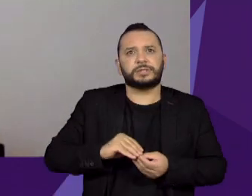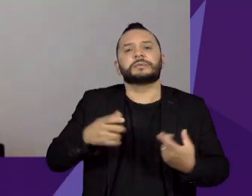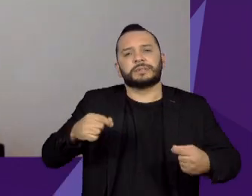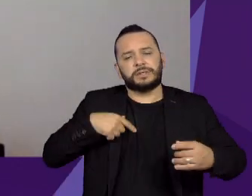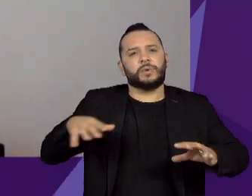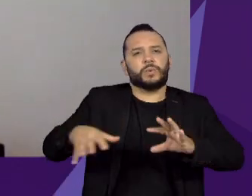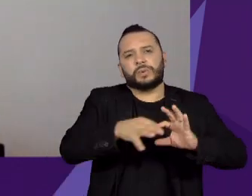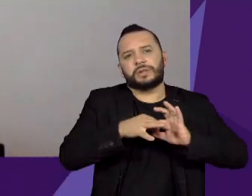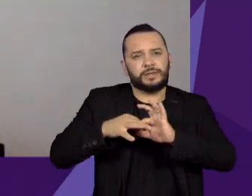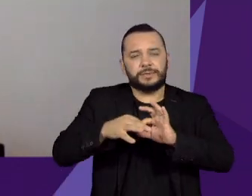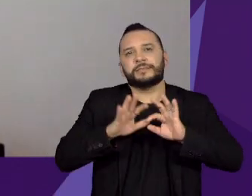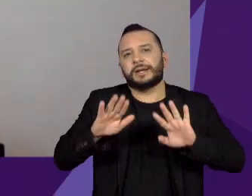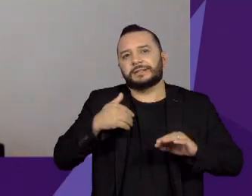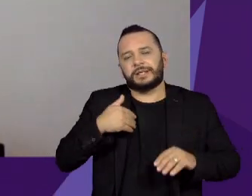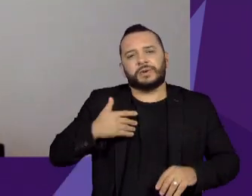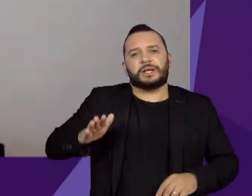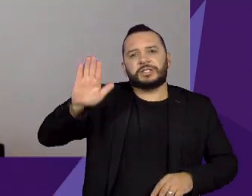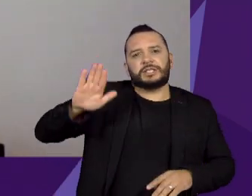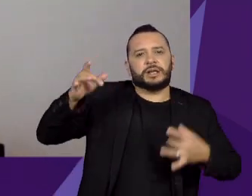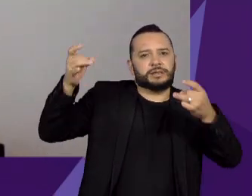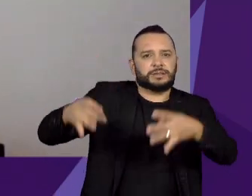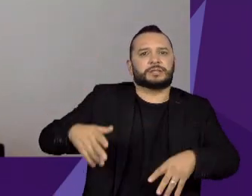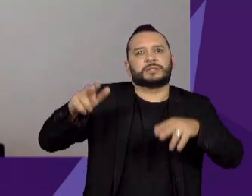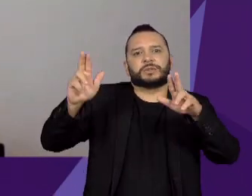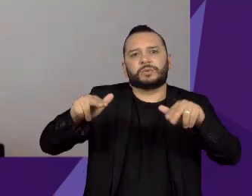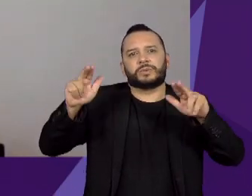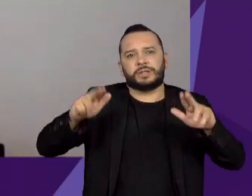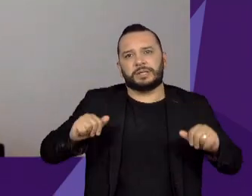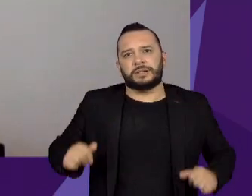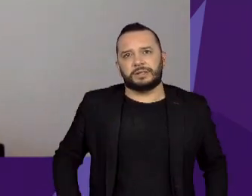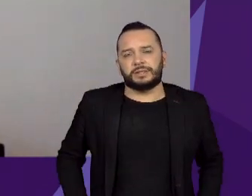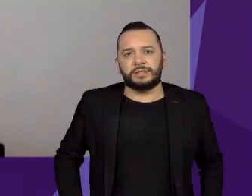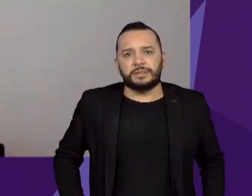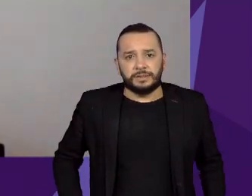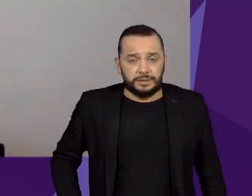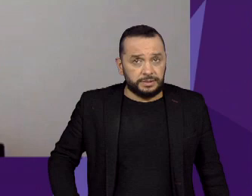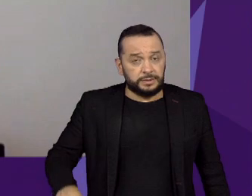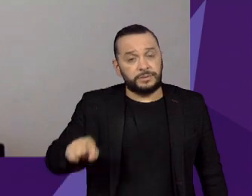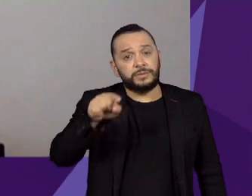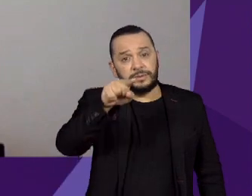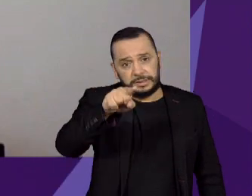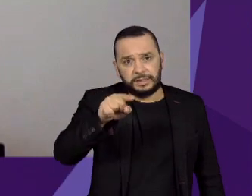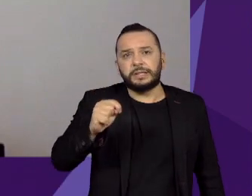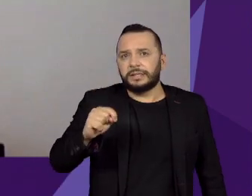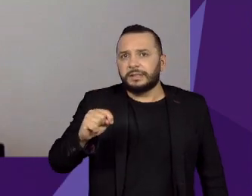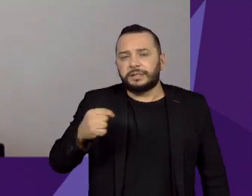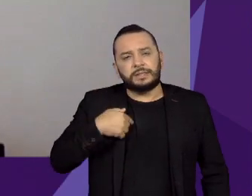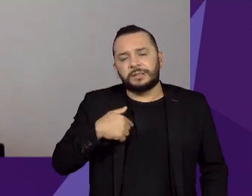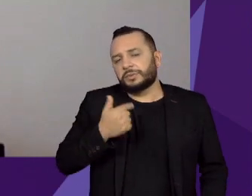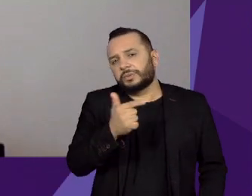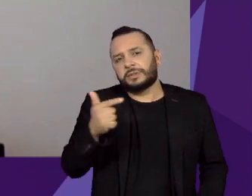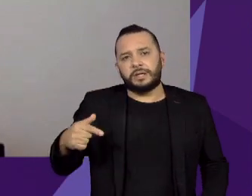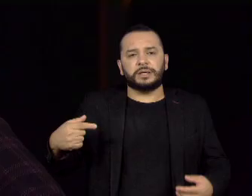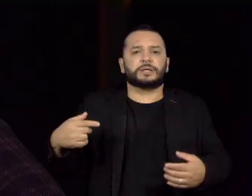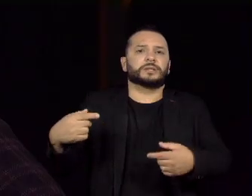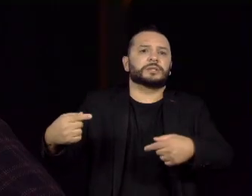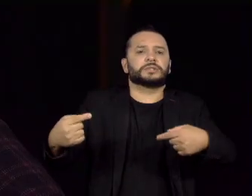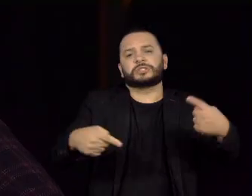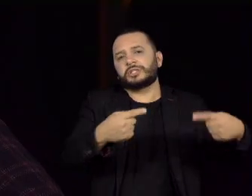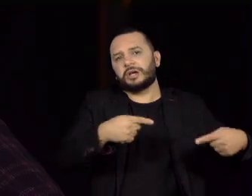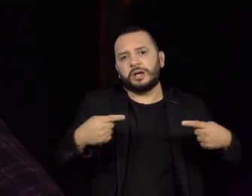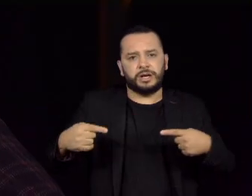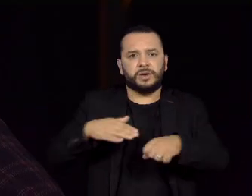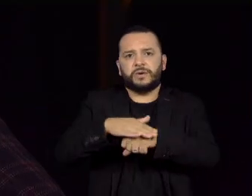eu não abro mão da minha candidatura, em hipótese nenhuma. Então, quando você tem isso, você não tem diálogo, você tem monólogo. Mas